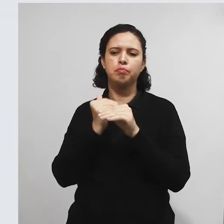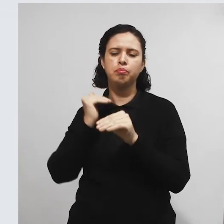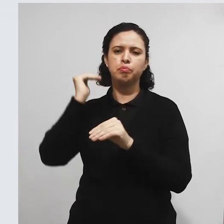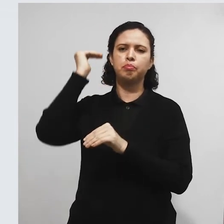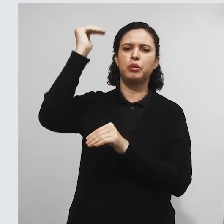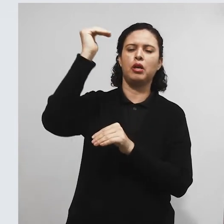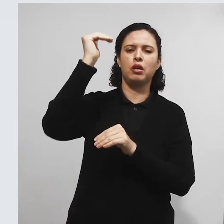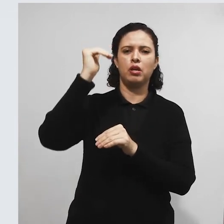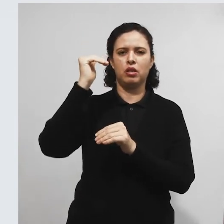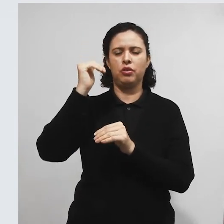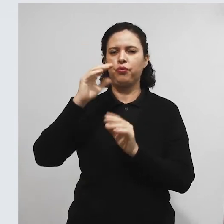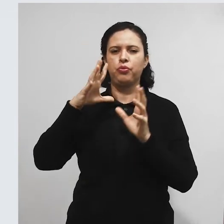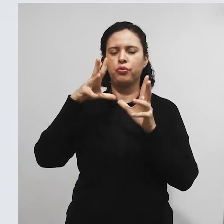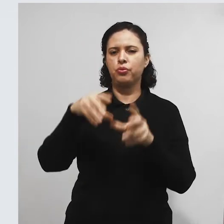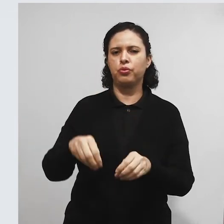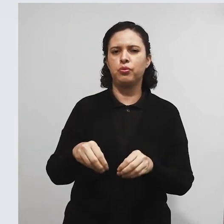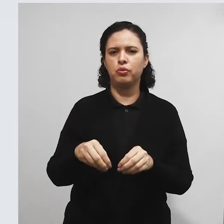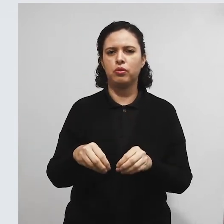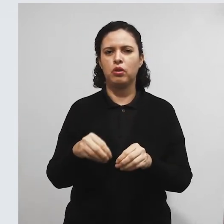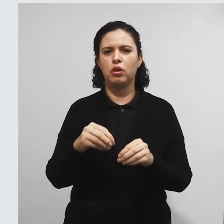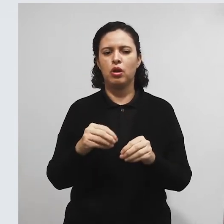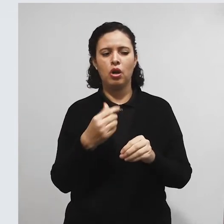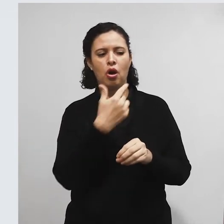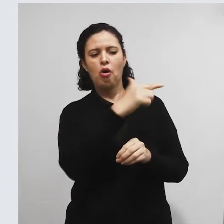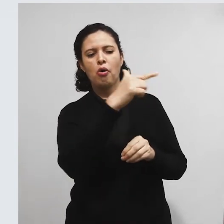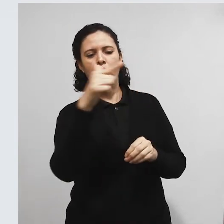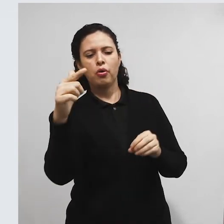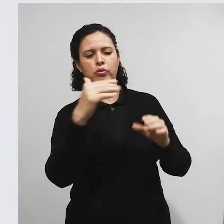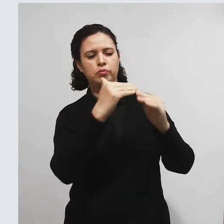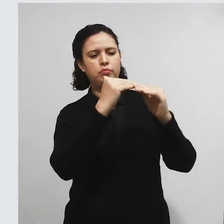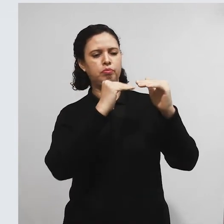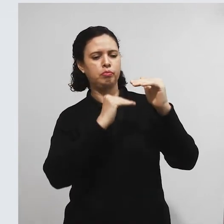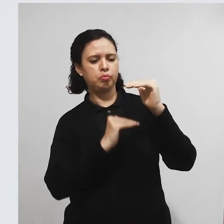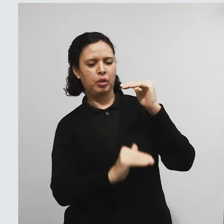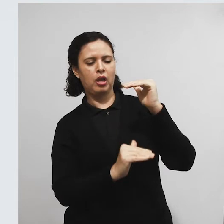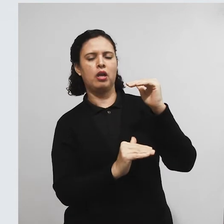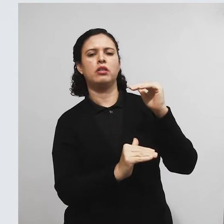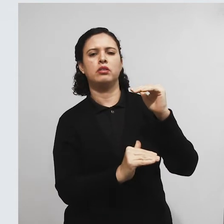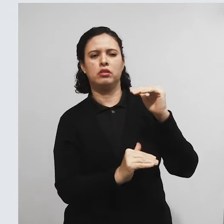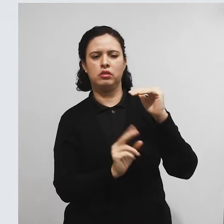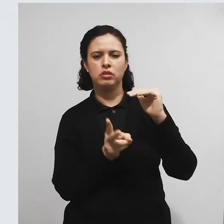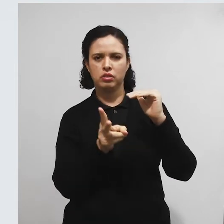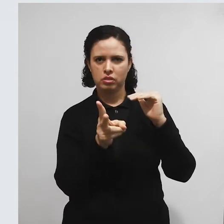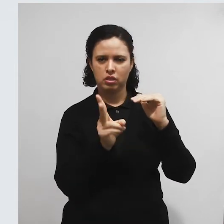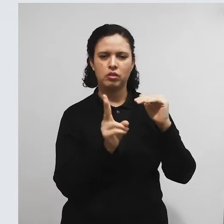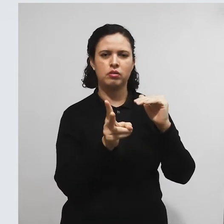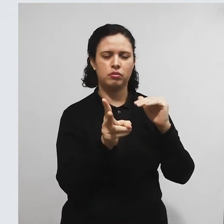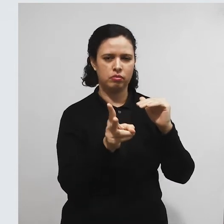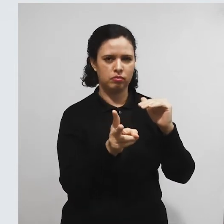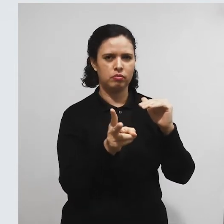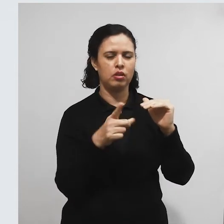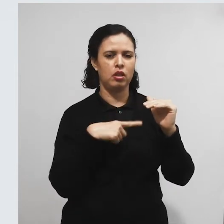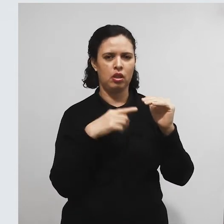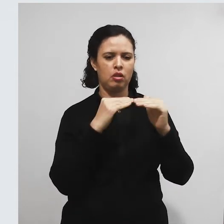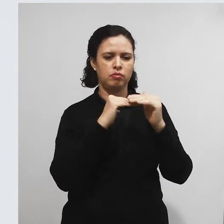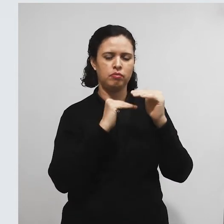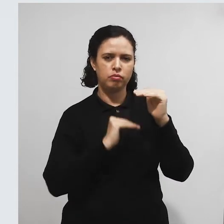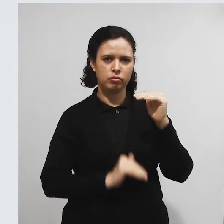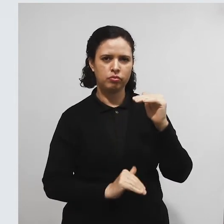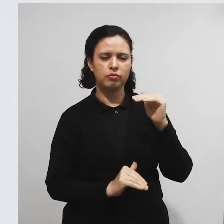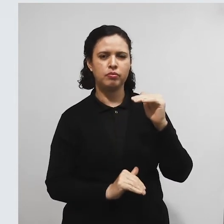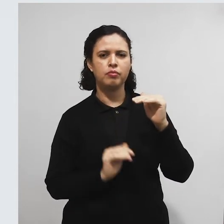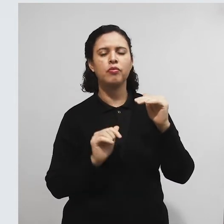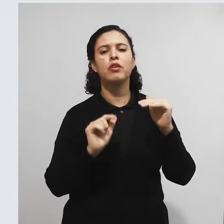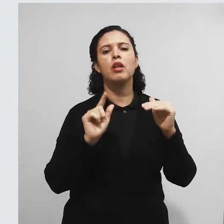supra-sumo, o melhor de tudo, enquanto os outros vão ser sempre classificados numa relação ou numa hierarquia